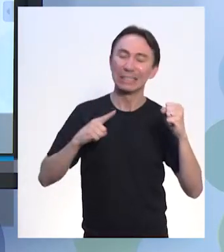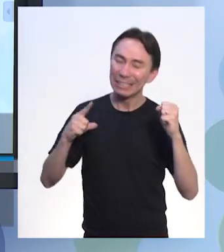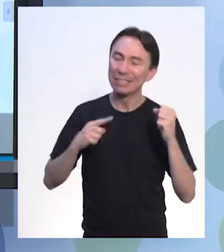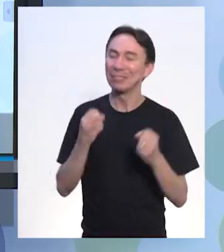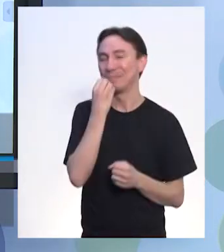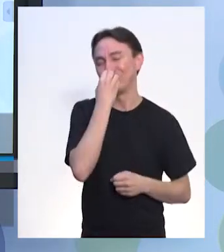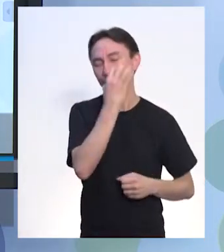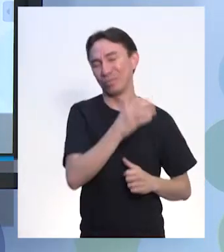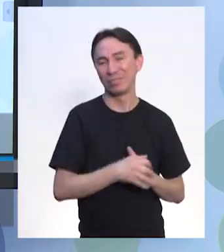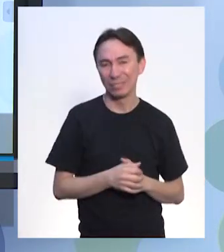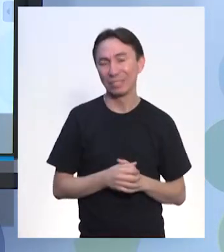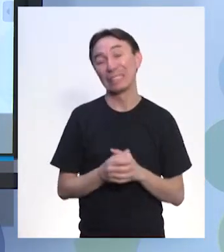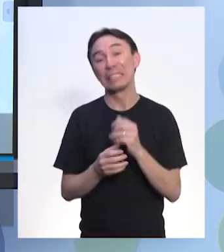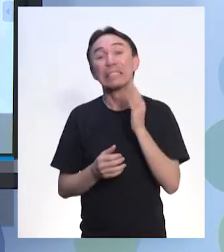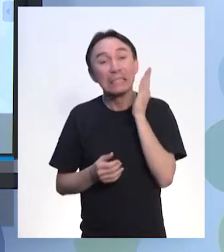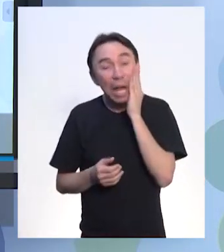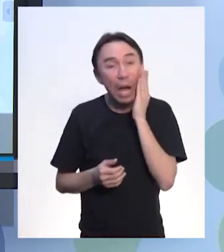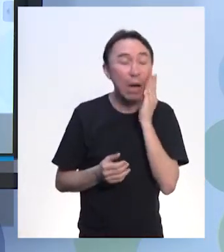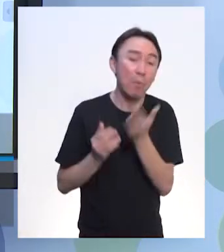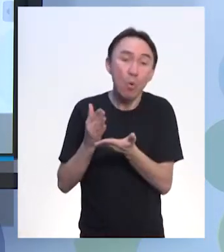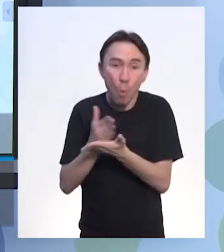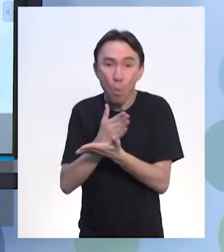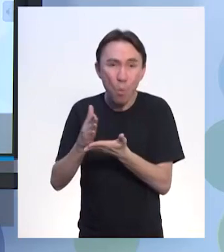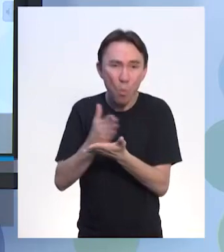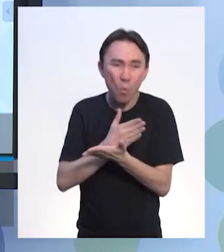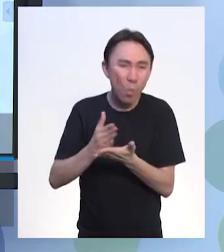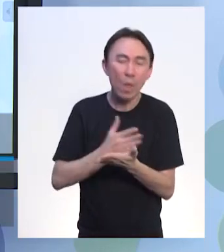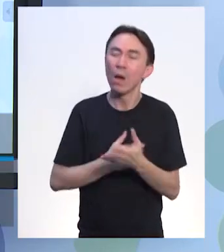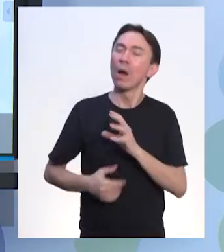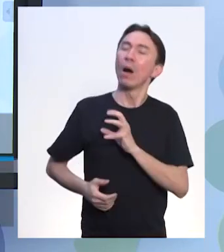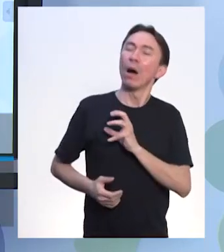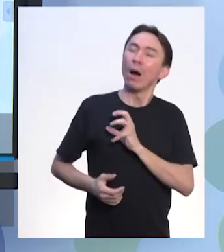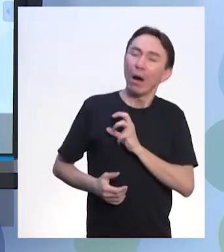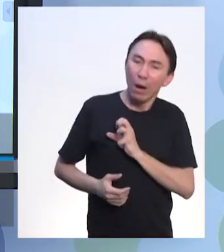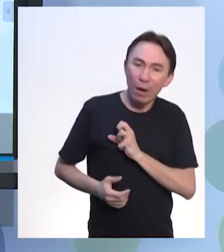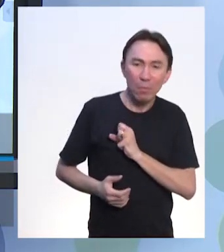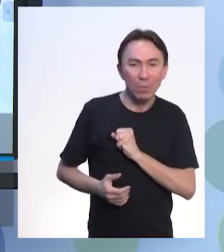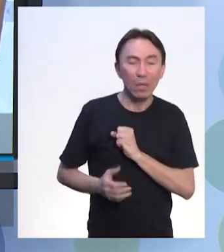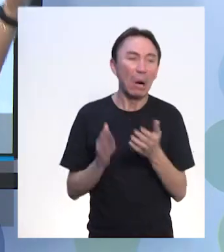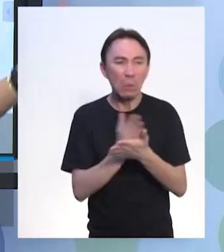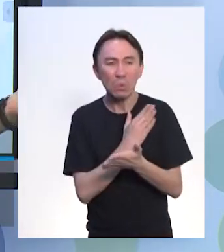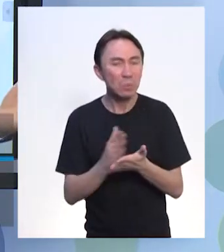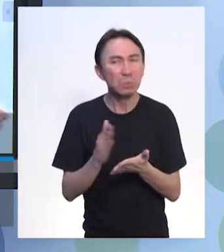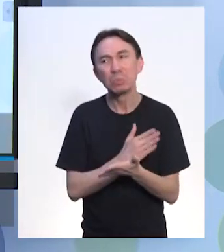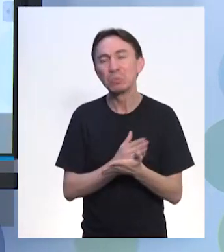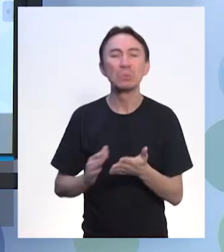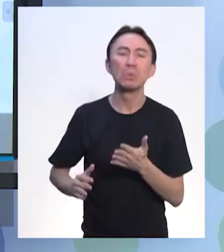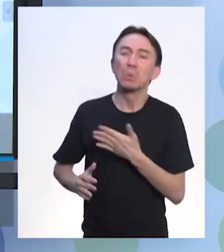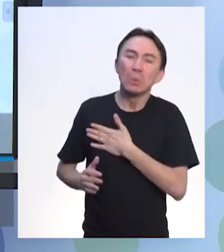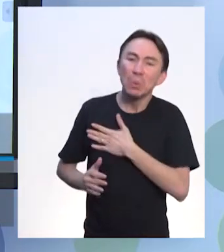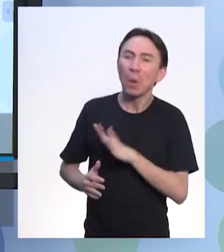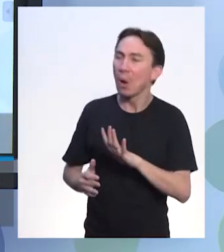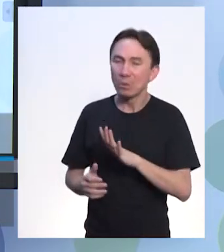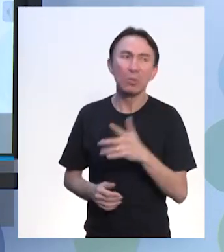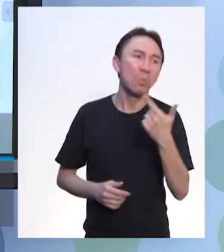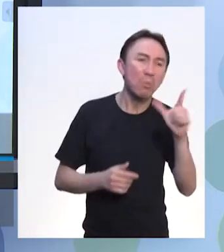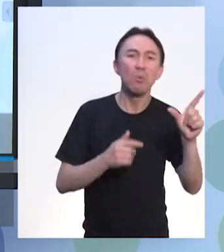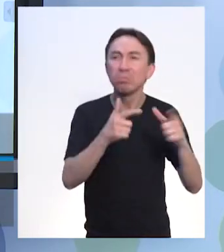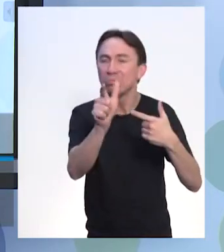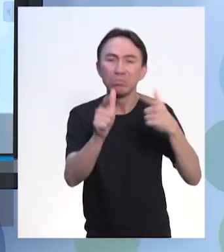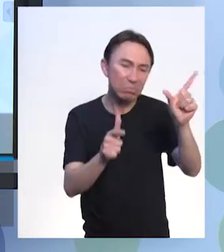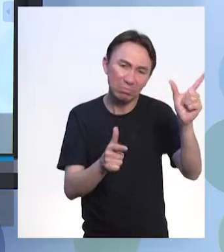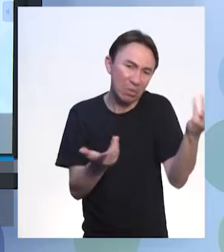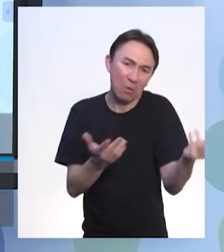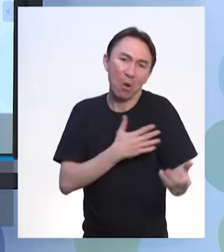tem alunos que amam e tem aqueles que preferem as outras, né? E a gente entende isso porque é